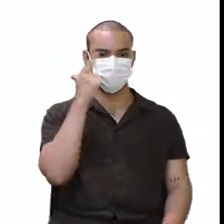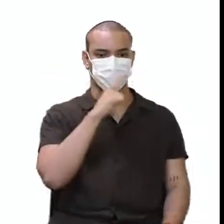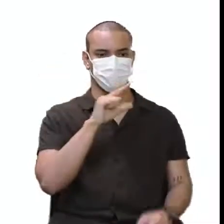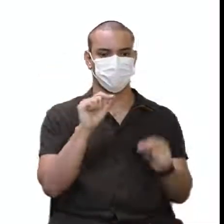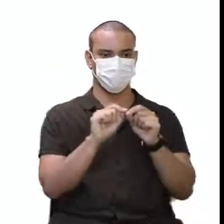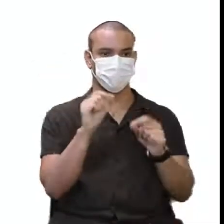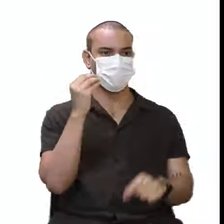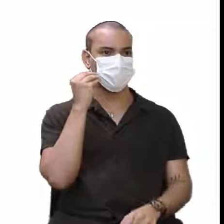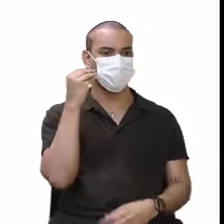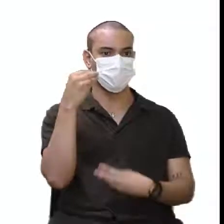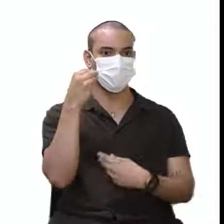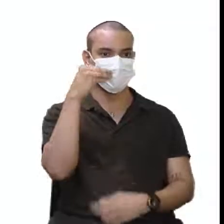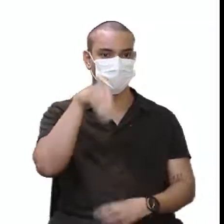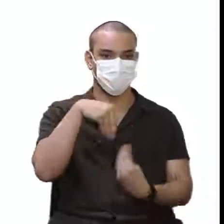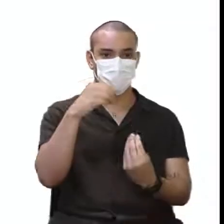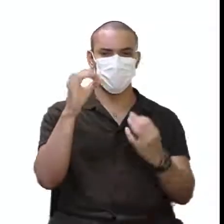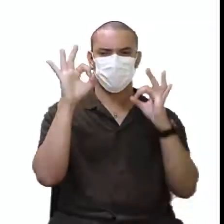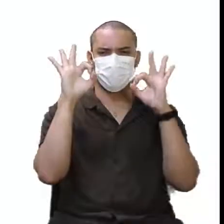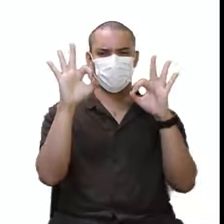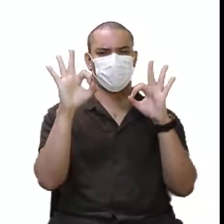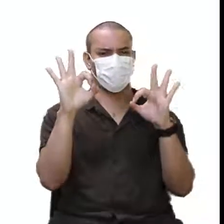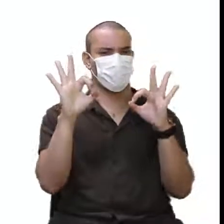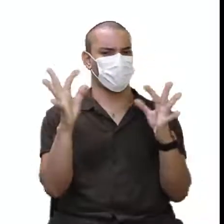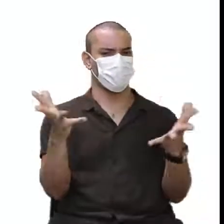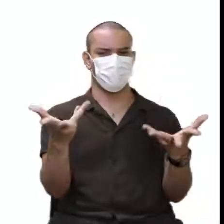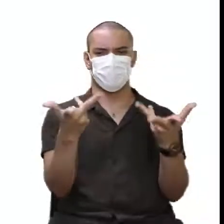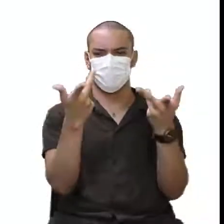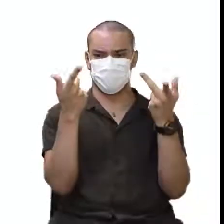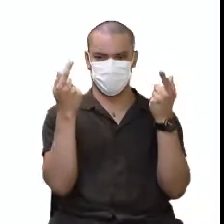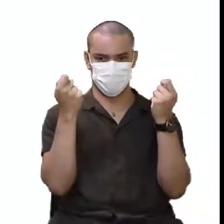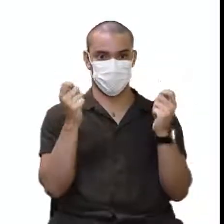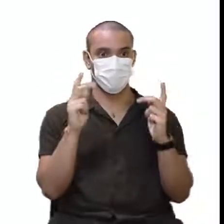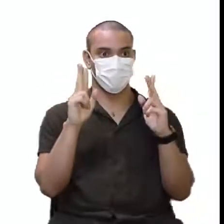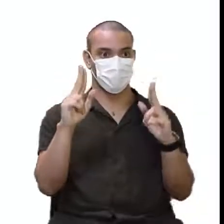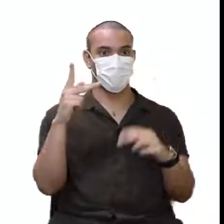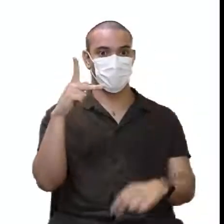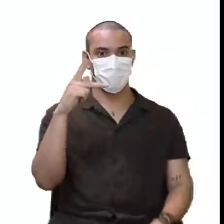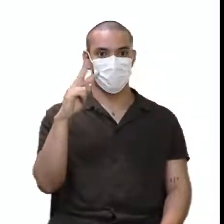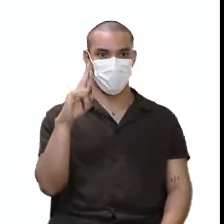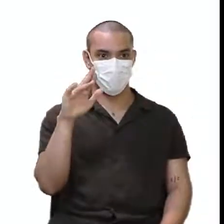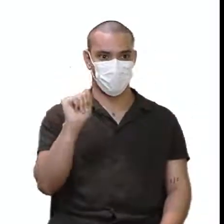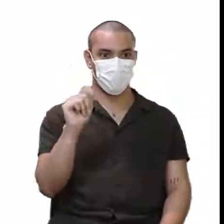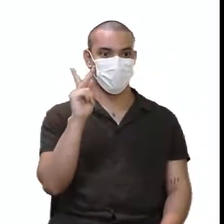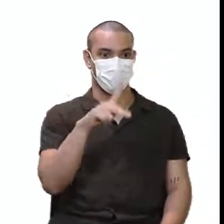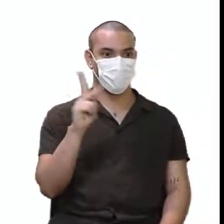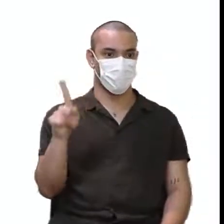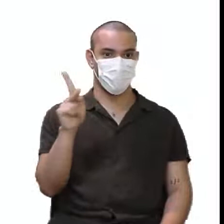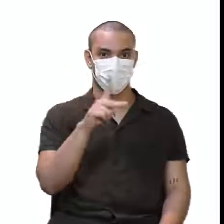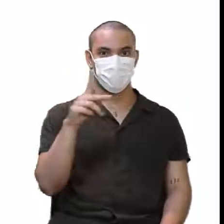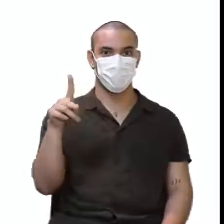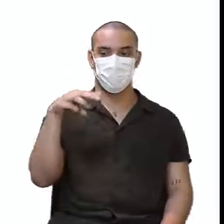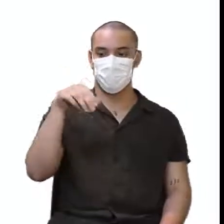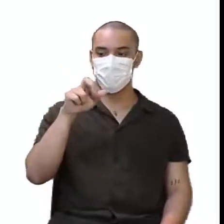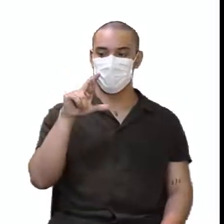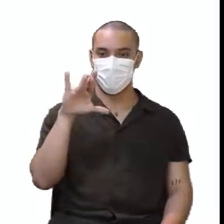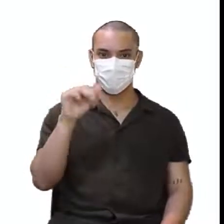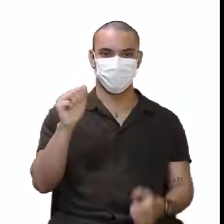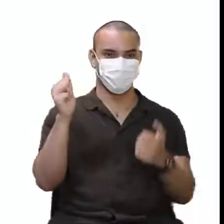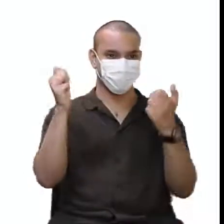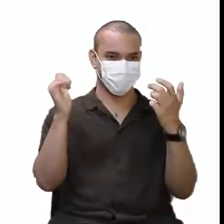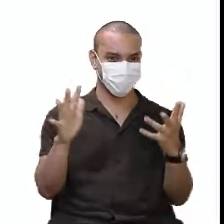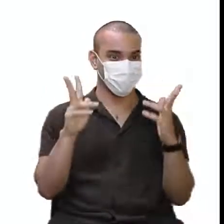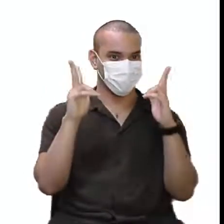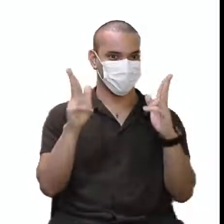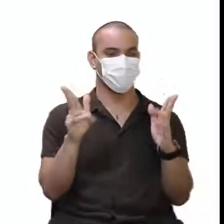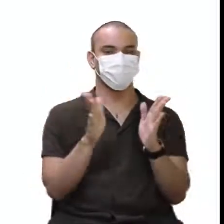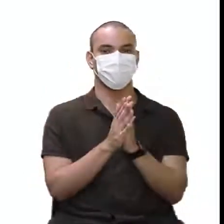fazer um experimento top das galáxias, como diz a nossa amada Purinha e a professora Marcinha, não é isso?